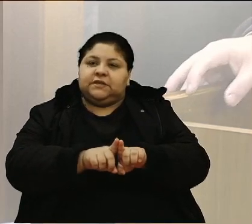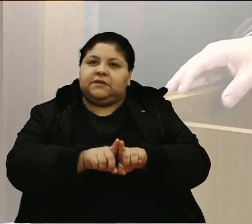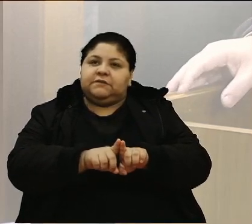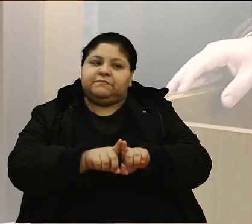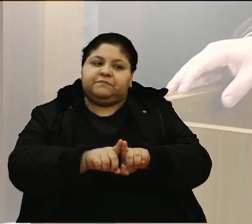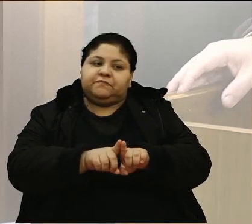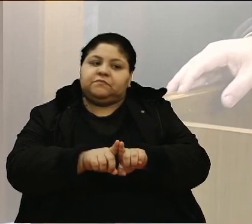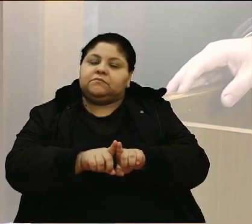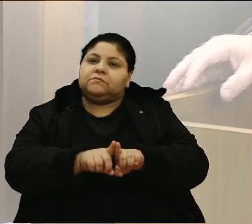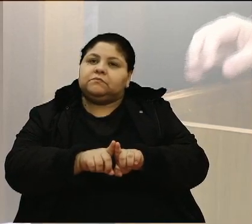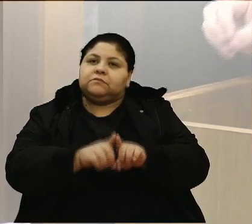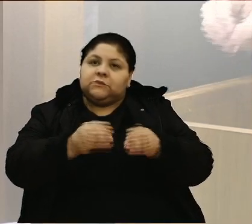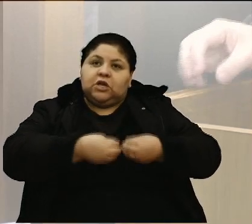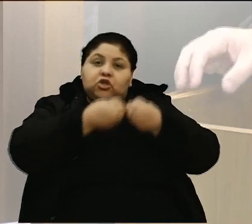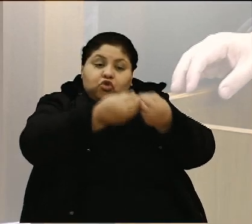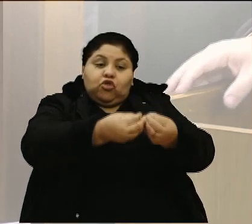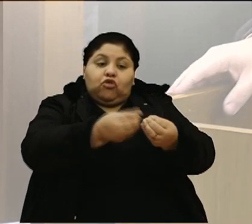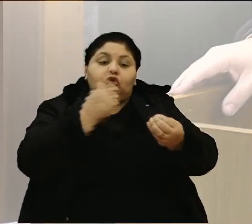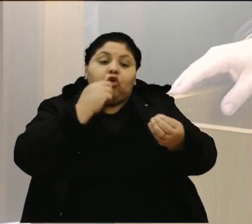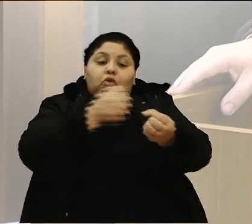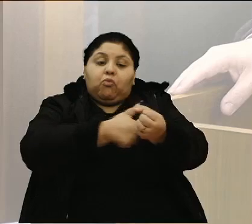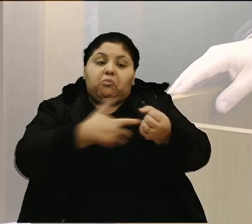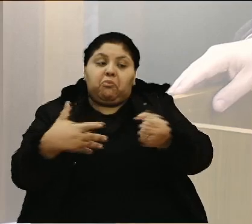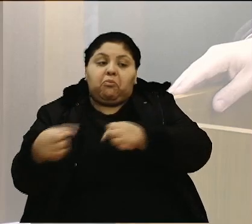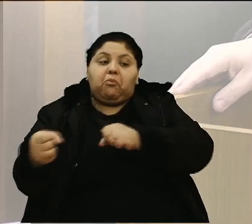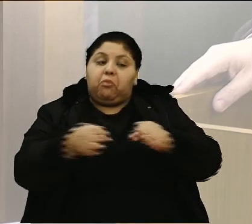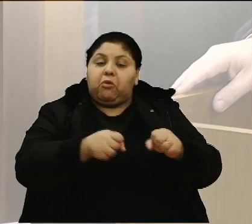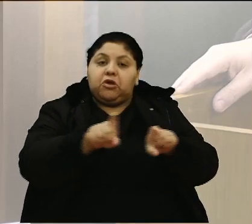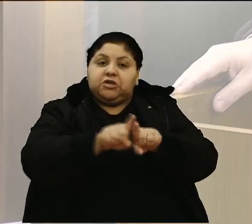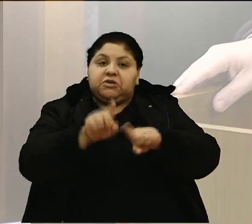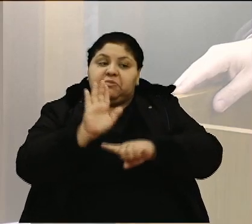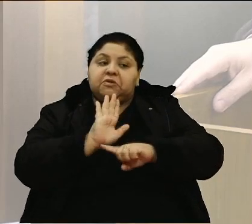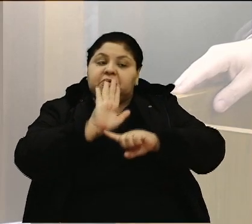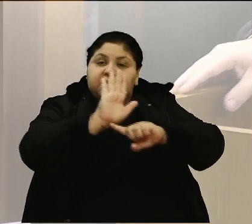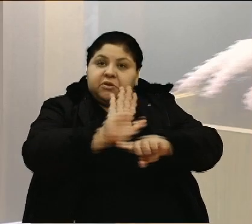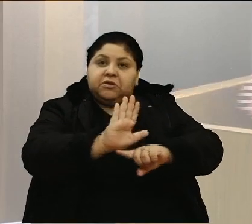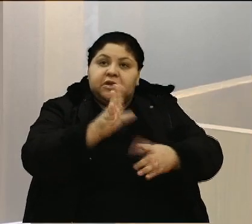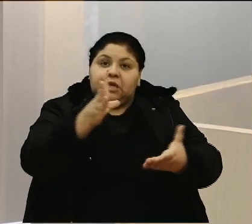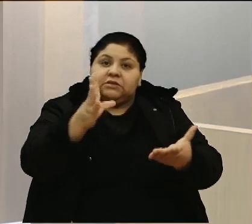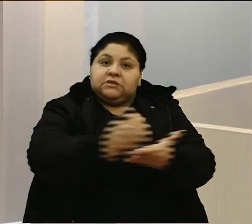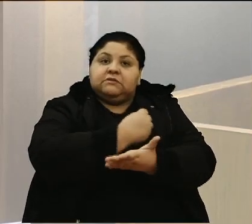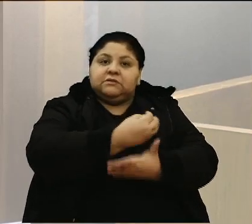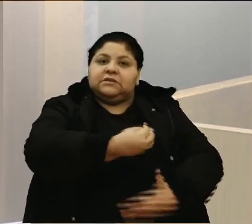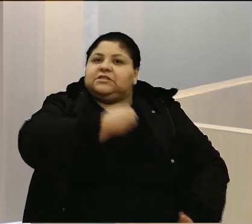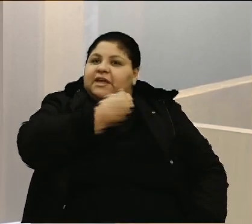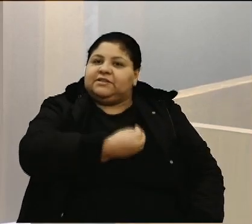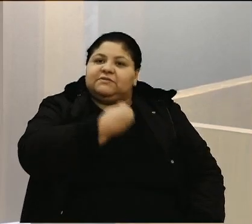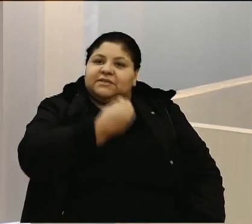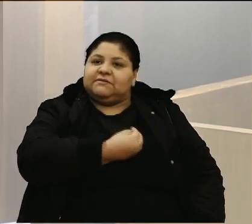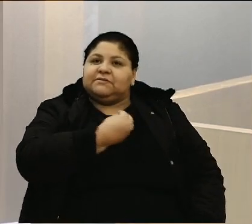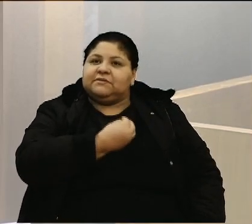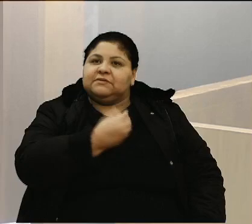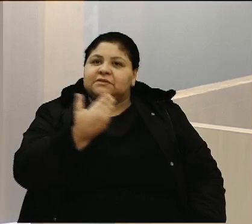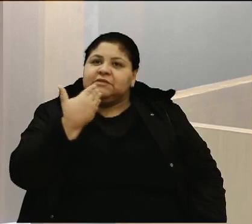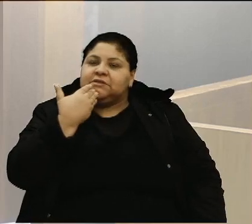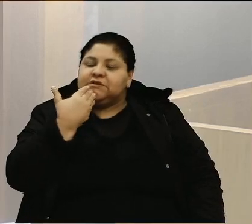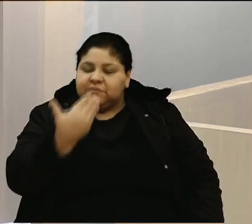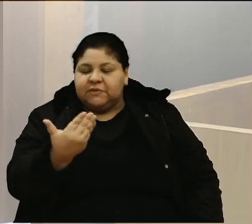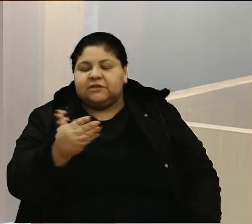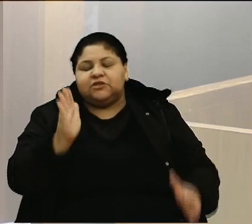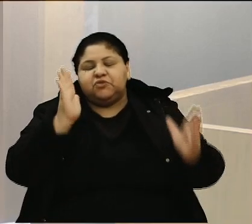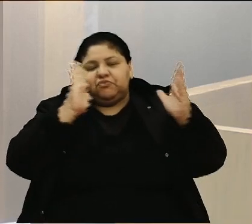ser doador de sangue pode também ajudar a salvar vidas. Então a gente pede